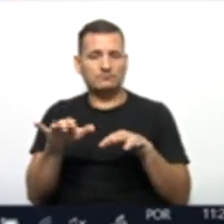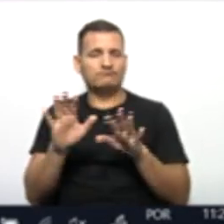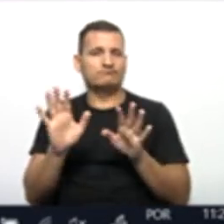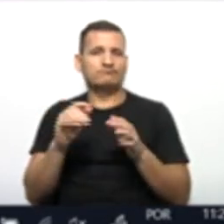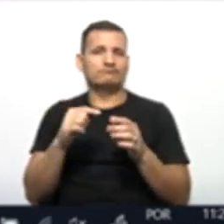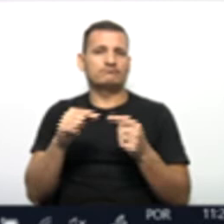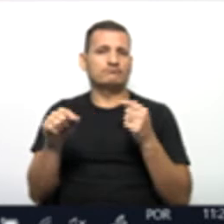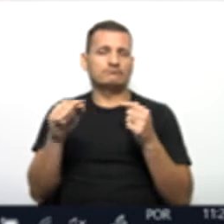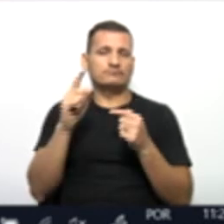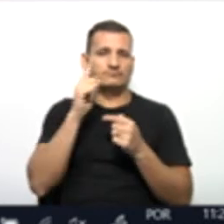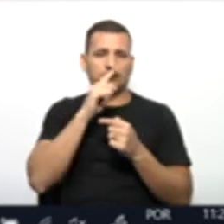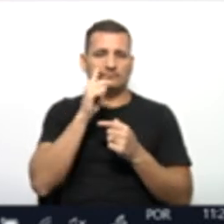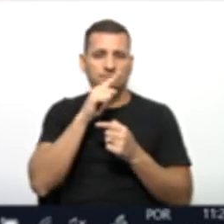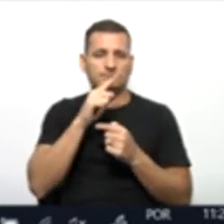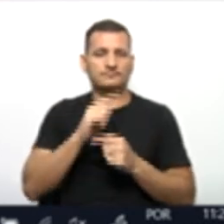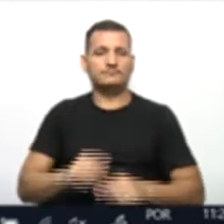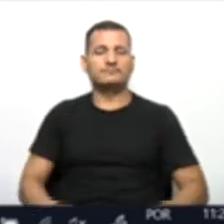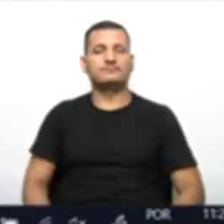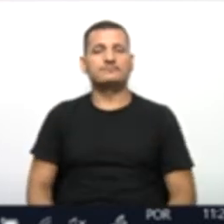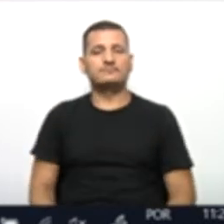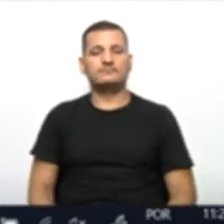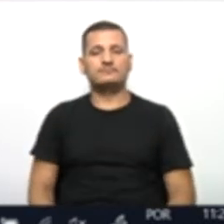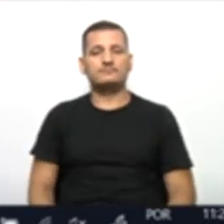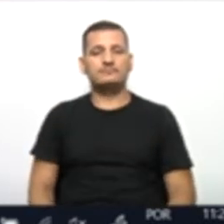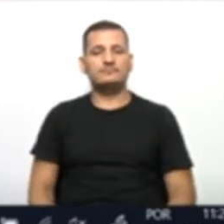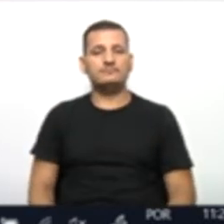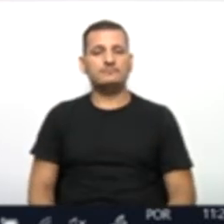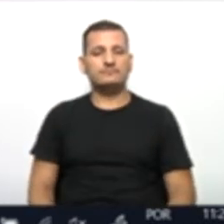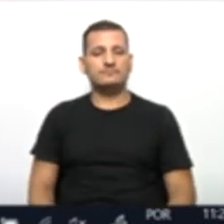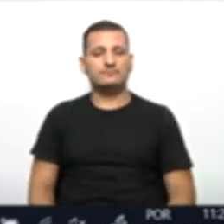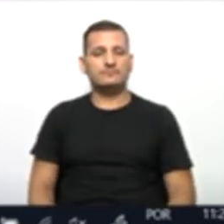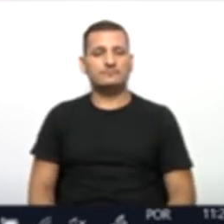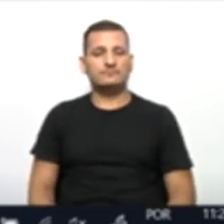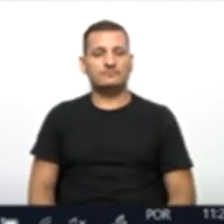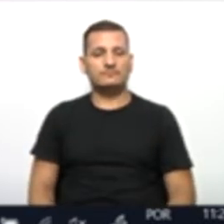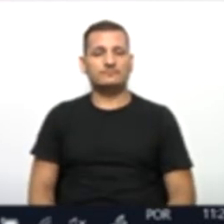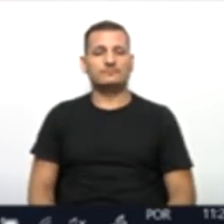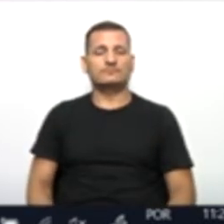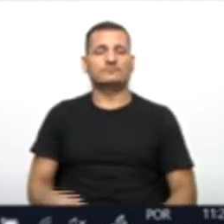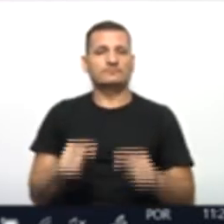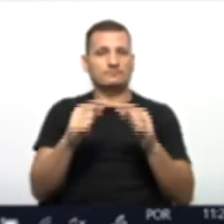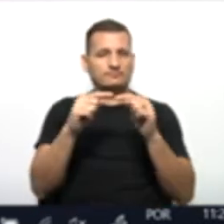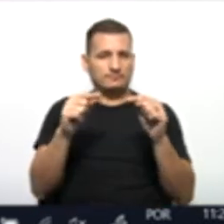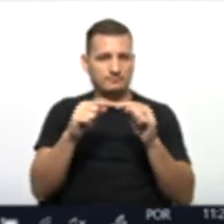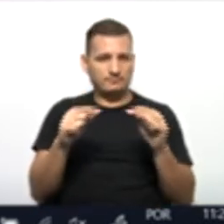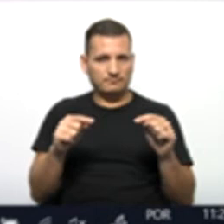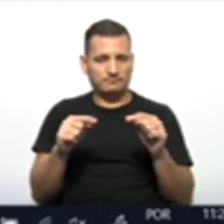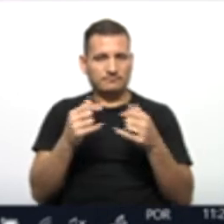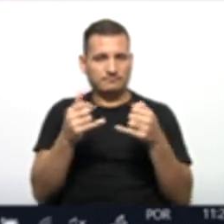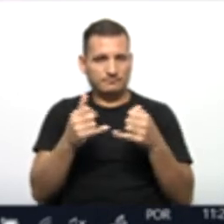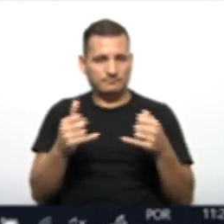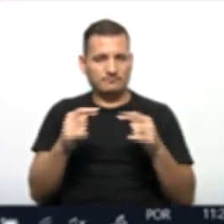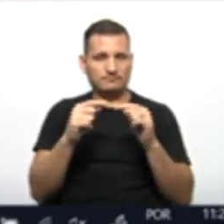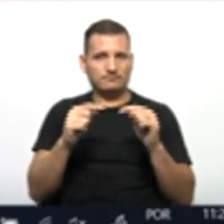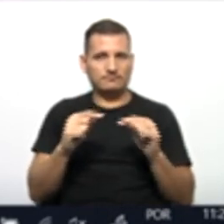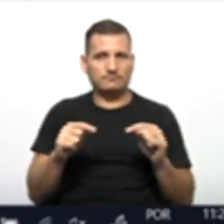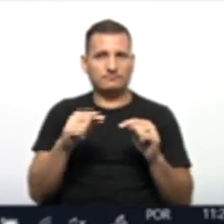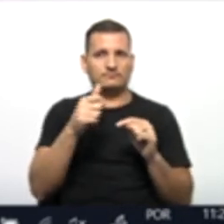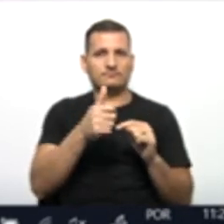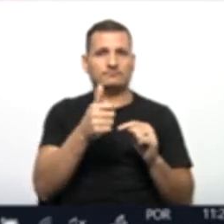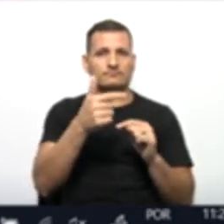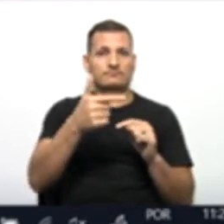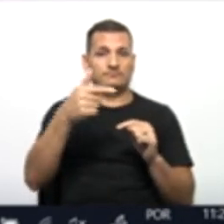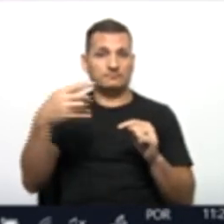lado o contato quando ele foi inserido o dado certo na linha 124 gente eu tenho aqui o código